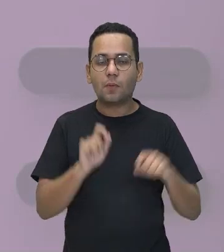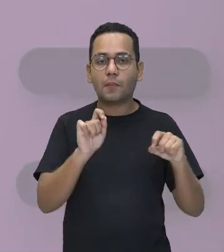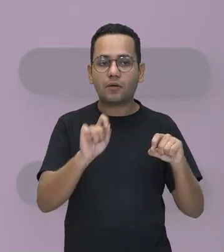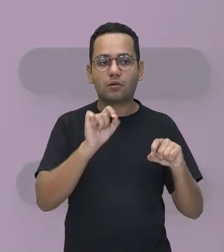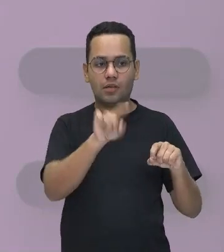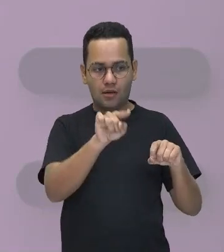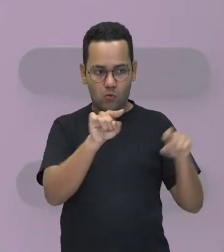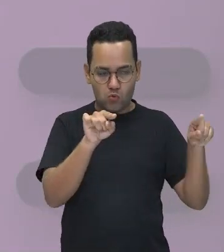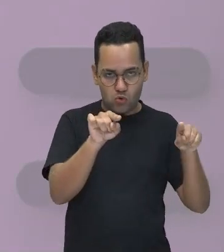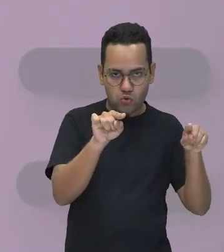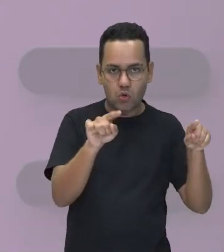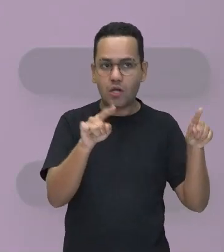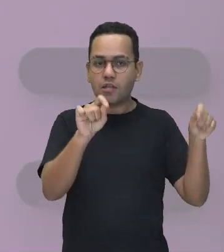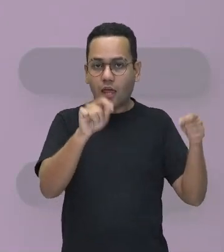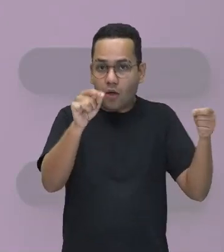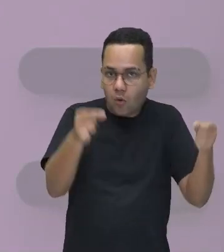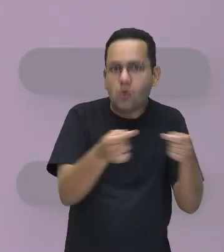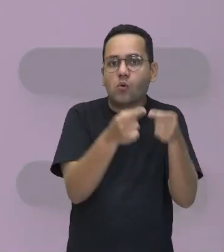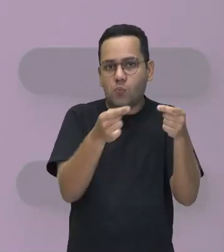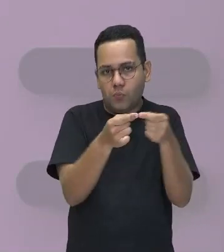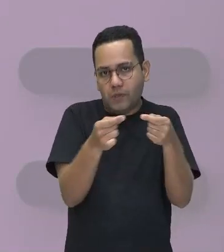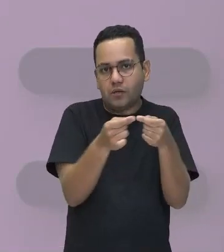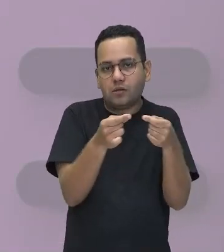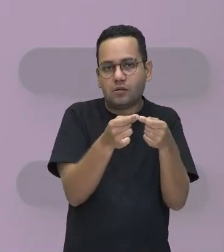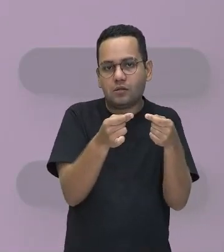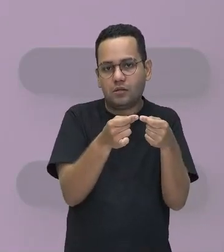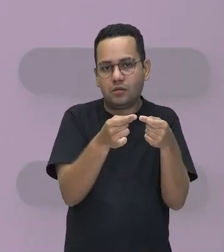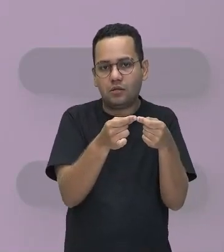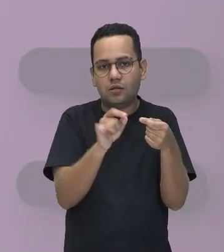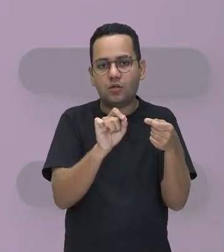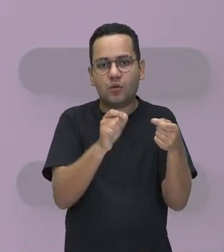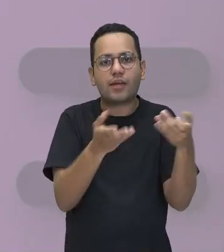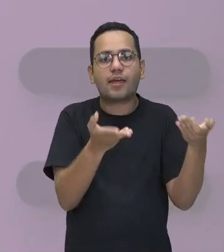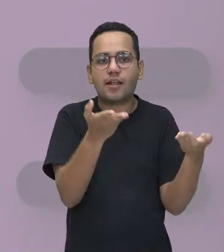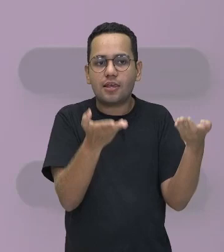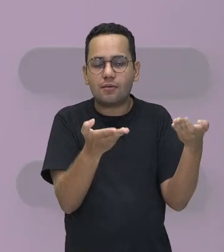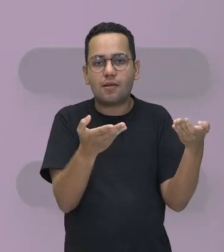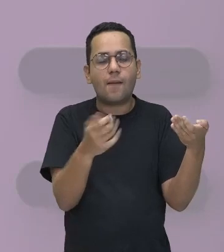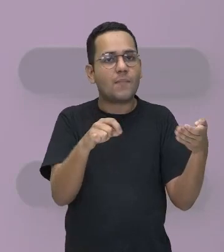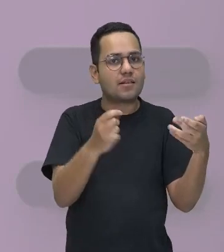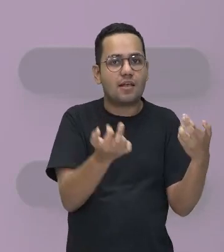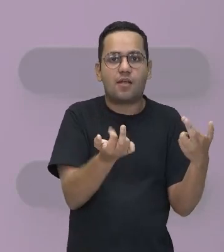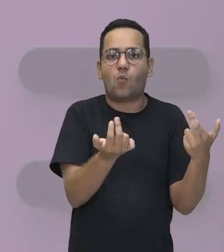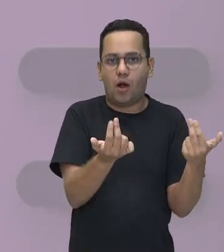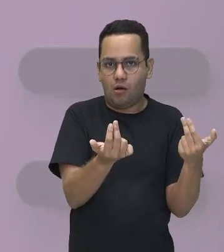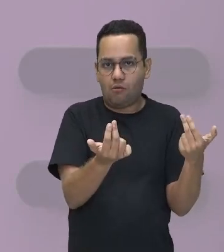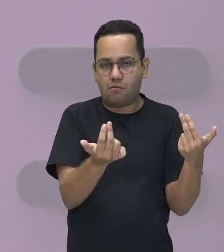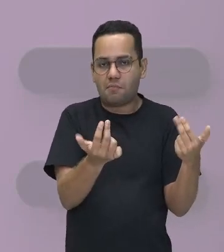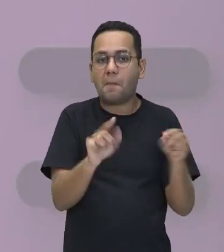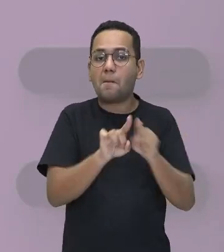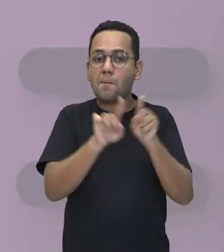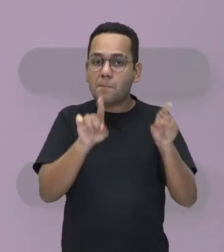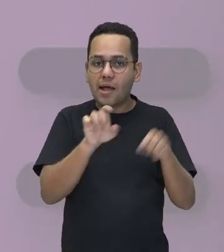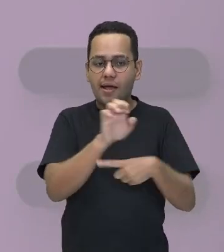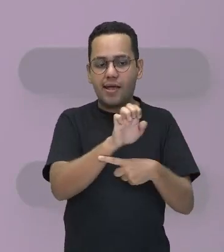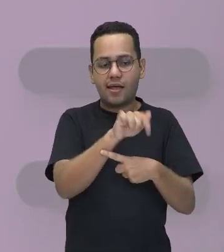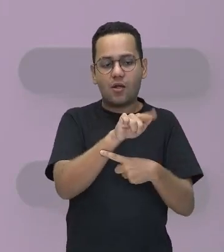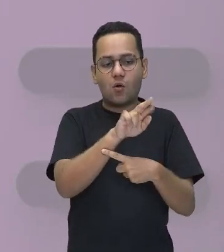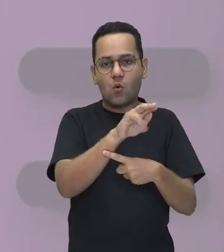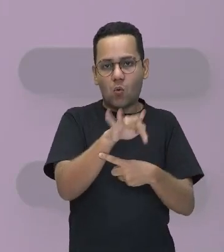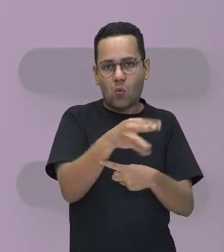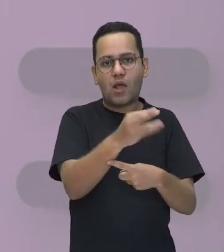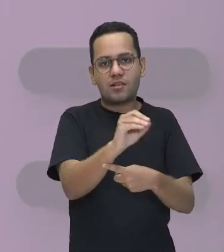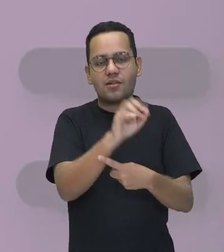equilíbrio eh os dois lados precisam ser iguais então a equação a gente busca Justamente esse